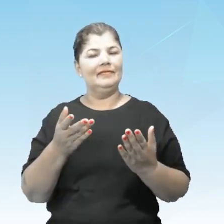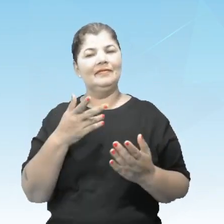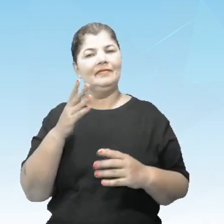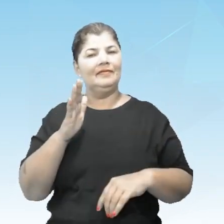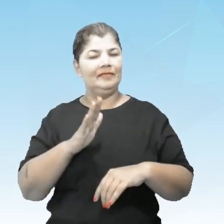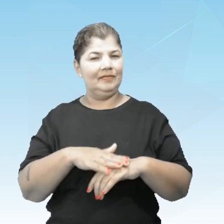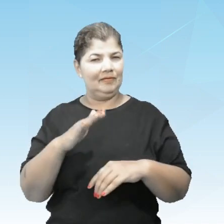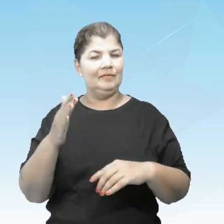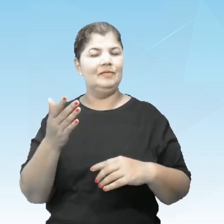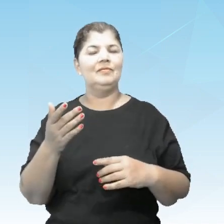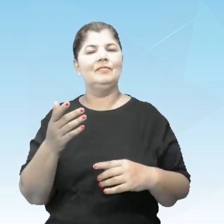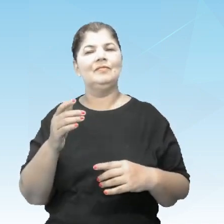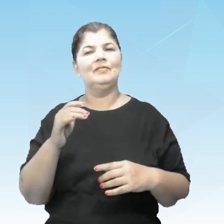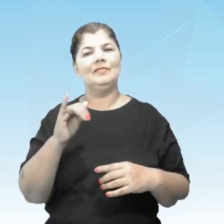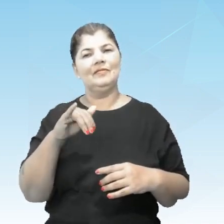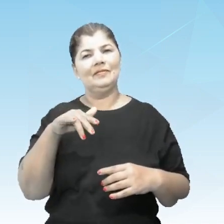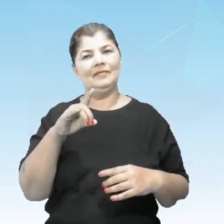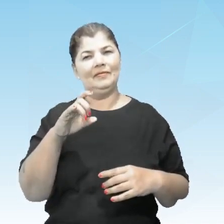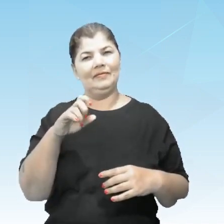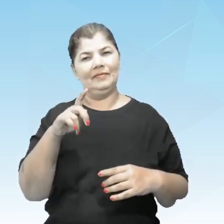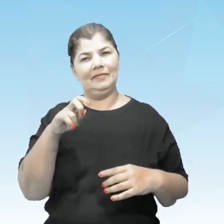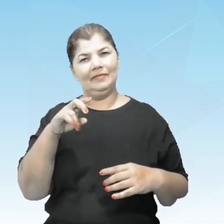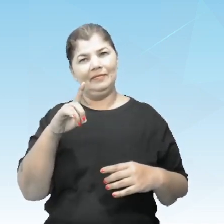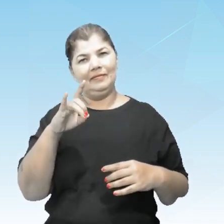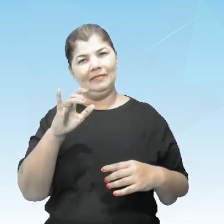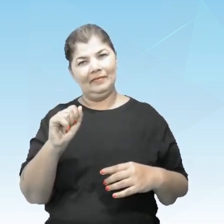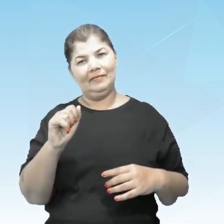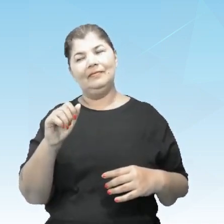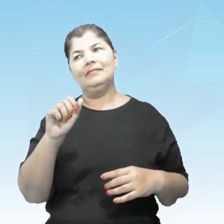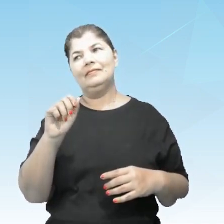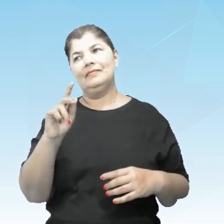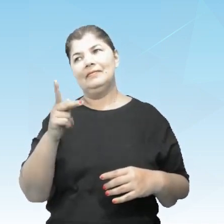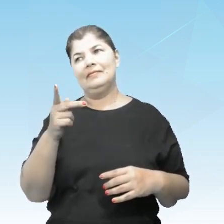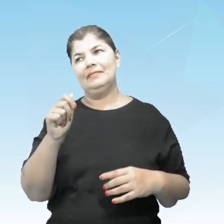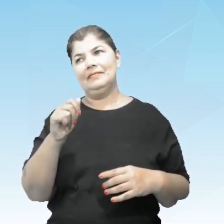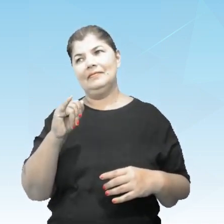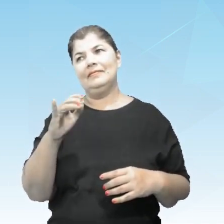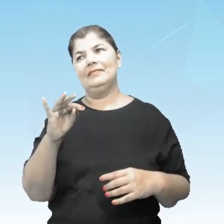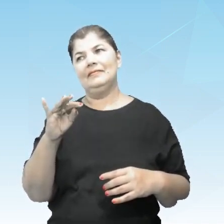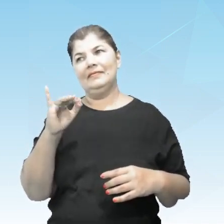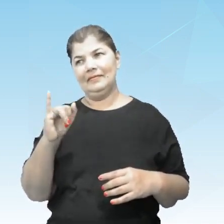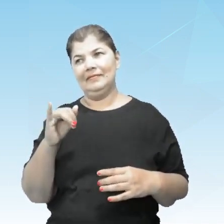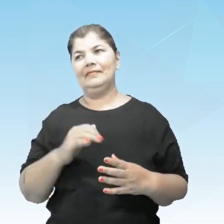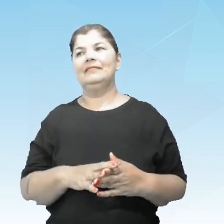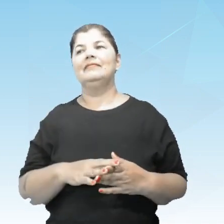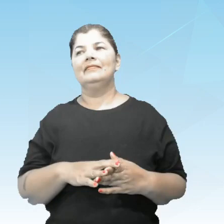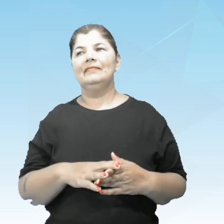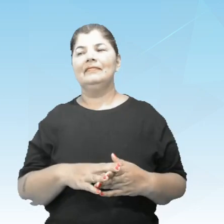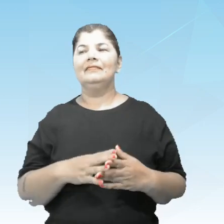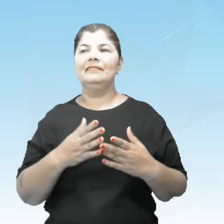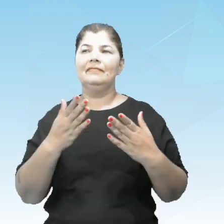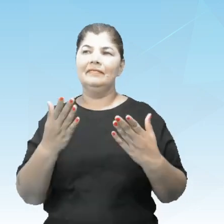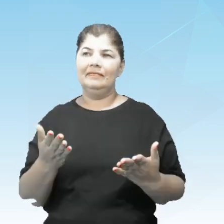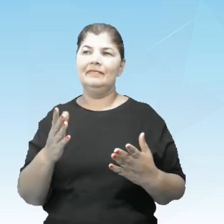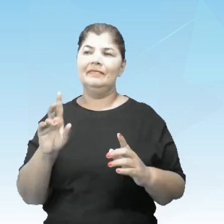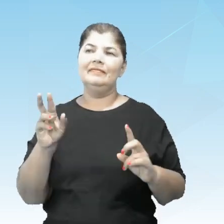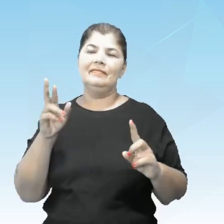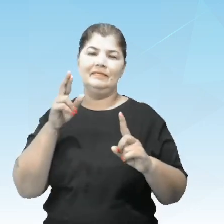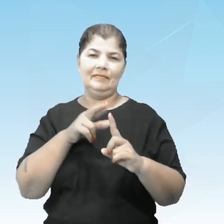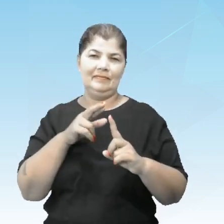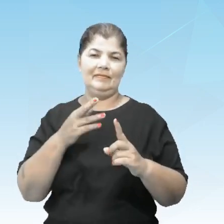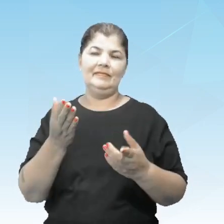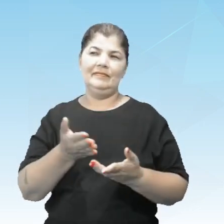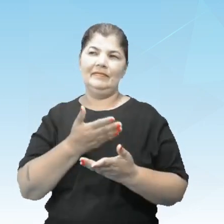independência, né, do Haiti, e trago para vocês aí essa referência do